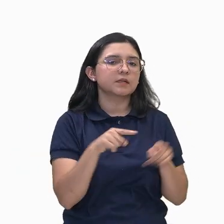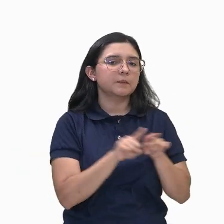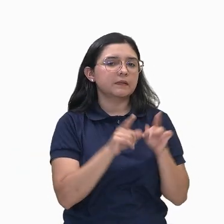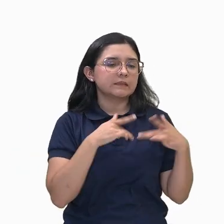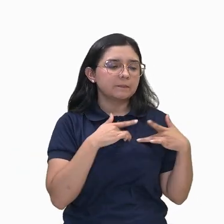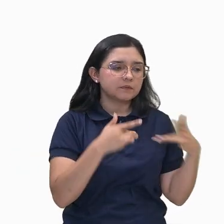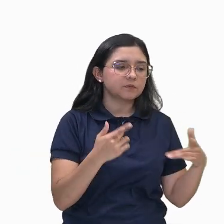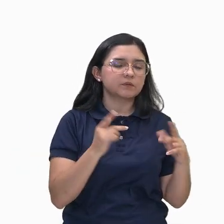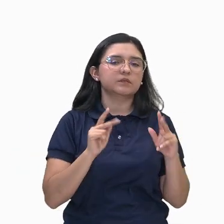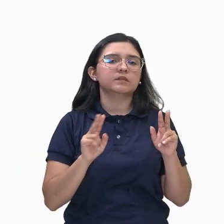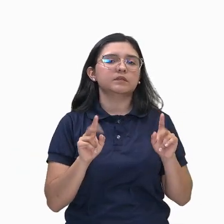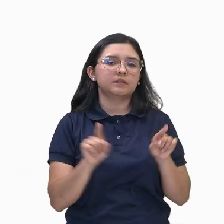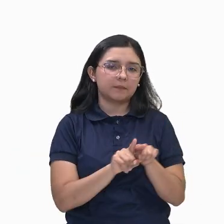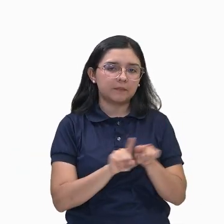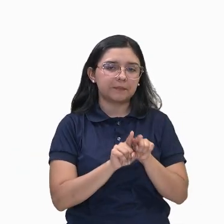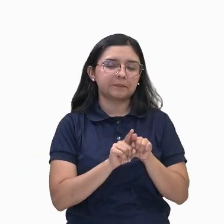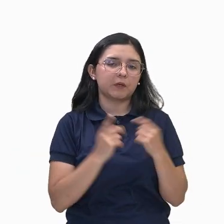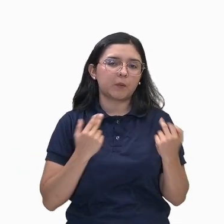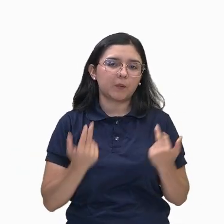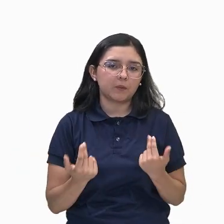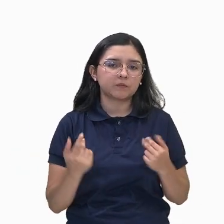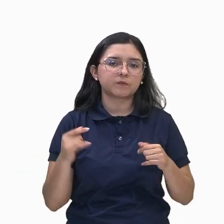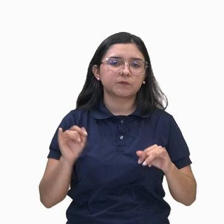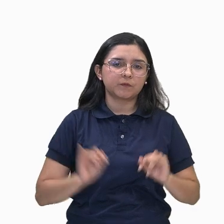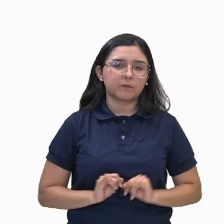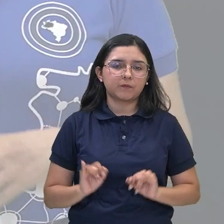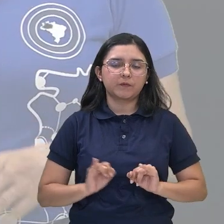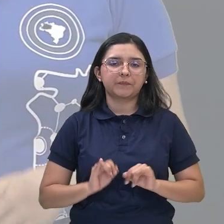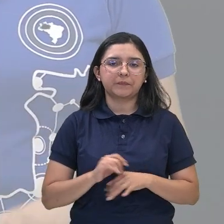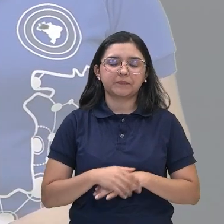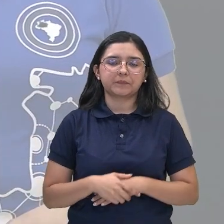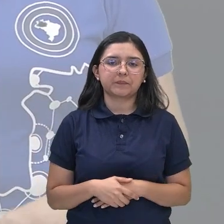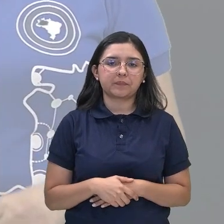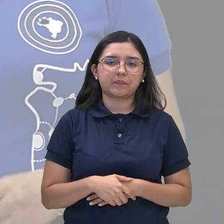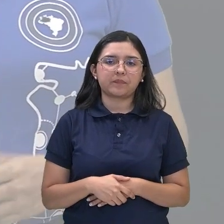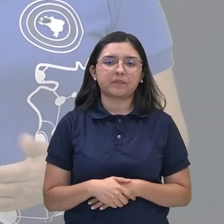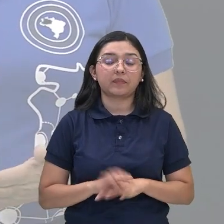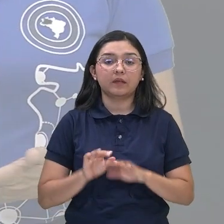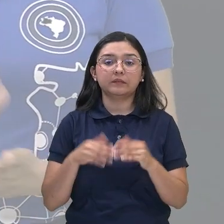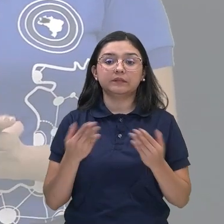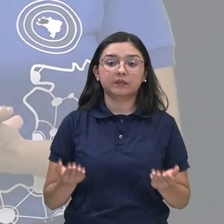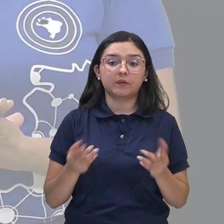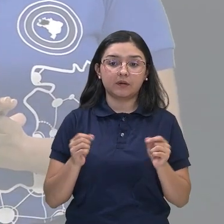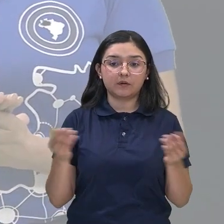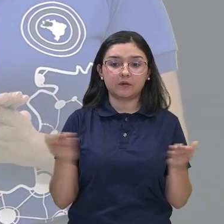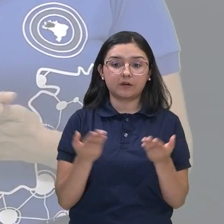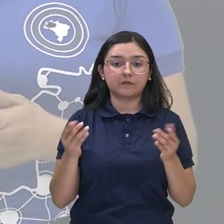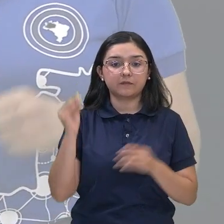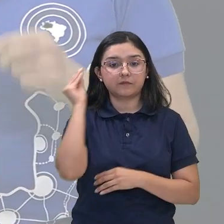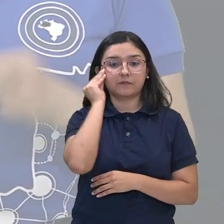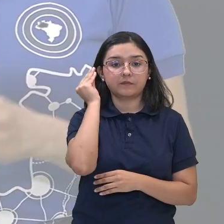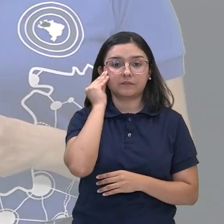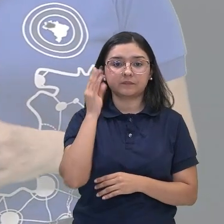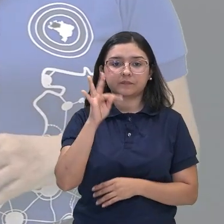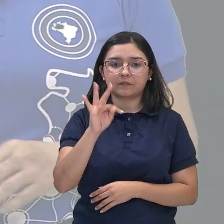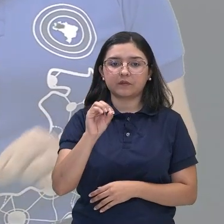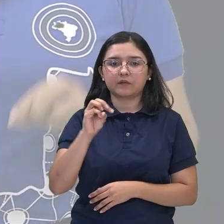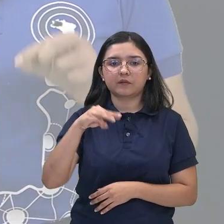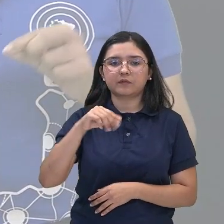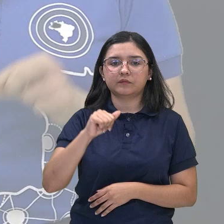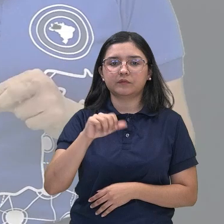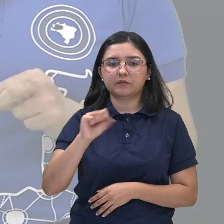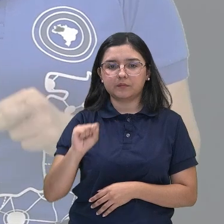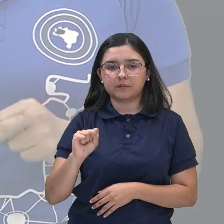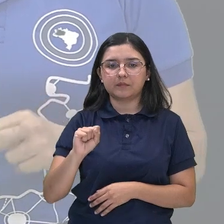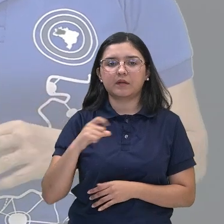o eu lírico está sofrendo, né? É isso, então, Vamos ver aqui o Tomás Antônio Gonzaga.